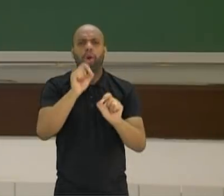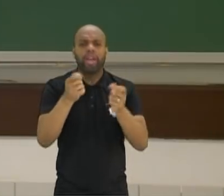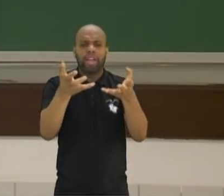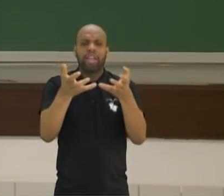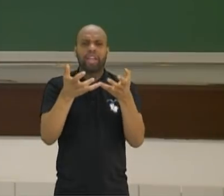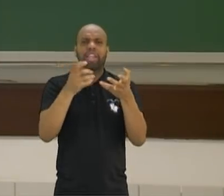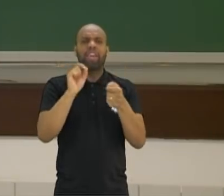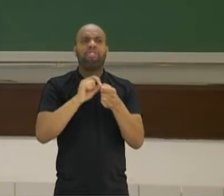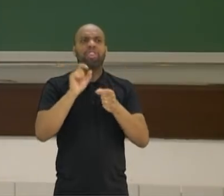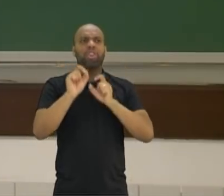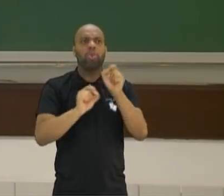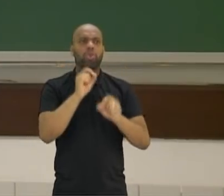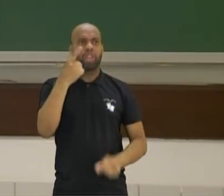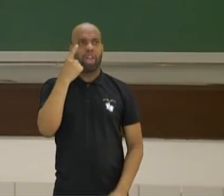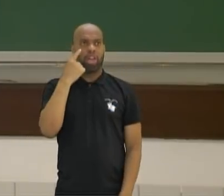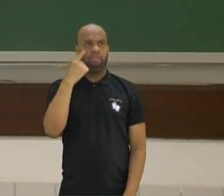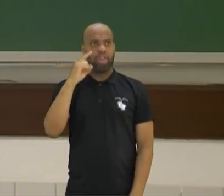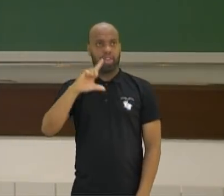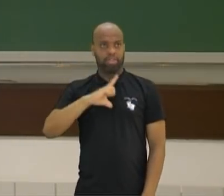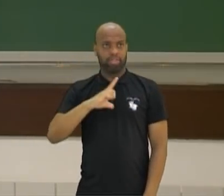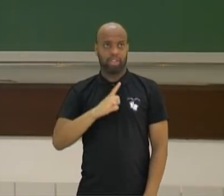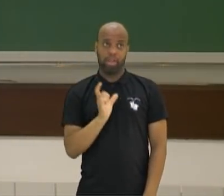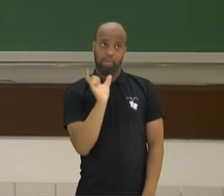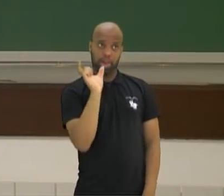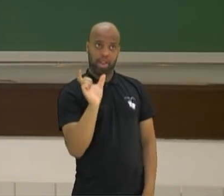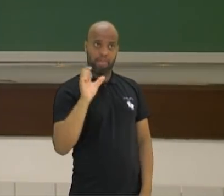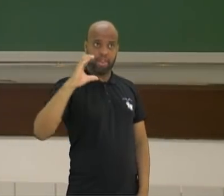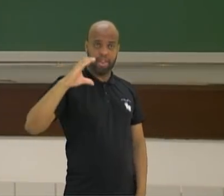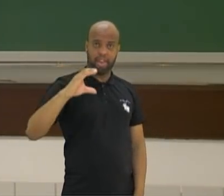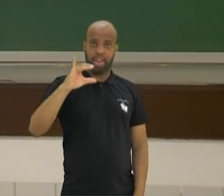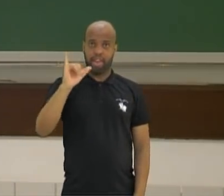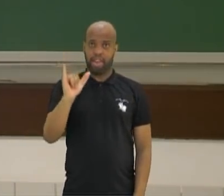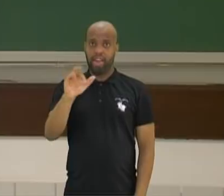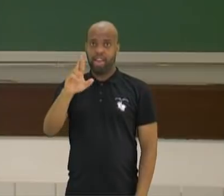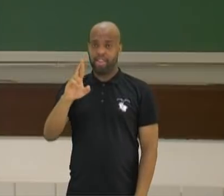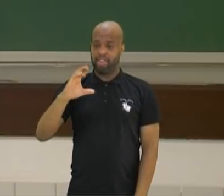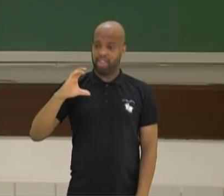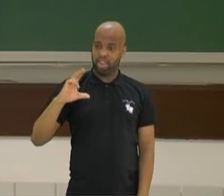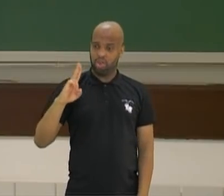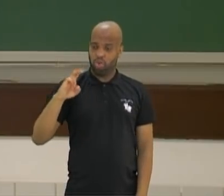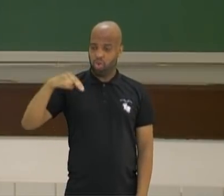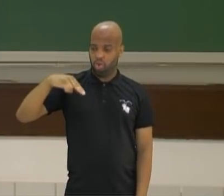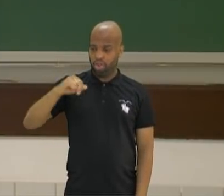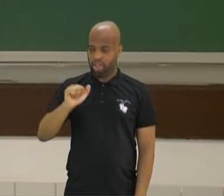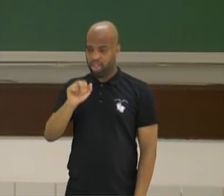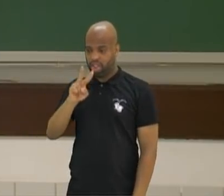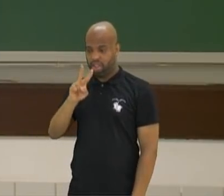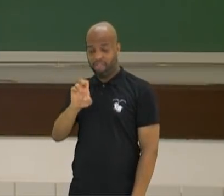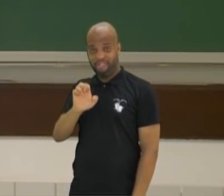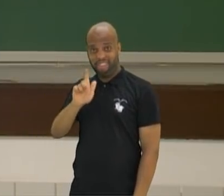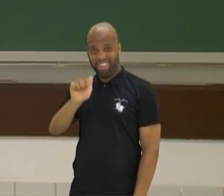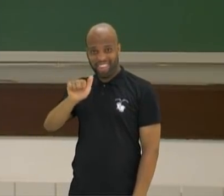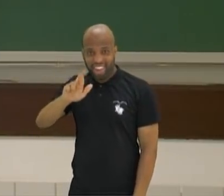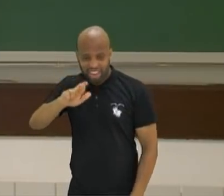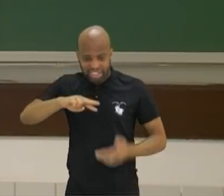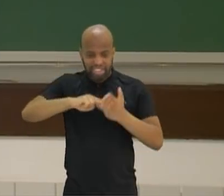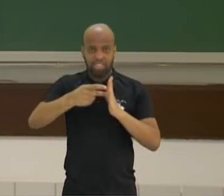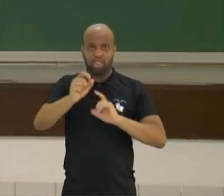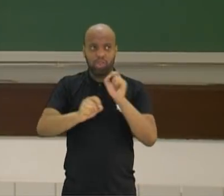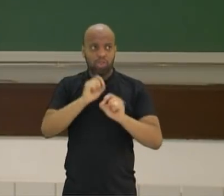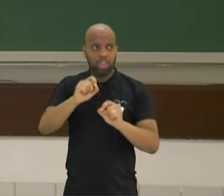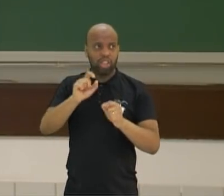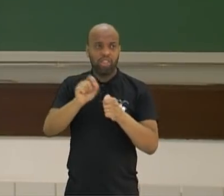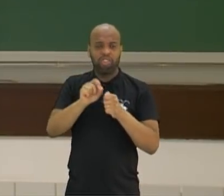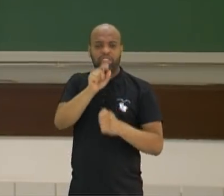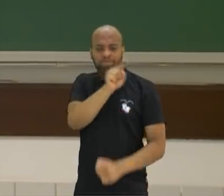circunavegar. Olha que palavra complicada. Sabe o que quer dizer isso? Quer dizer, dar a volta. Tá? É isso que quer dizer. Dar